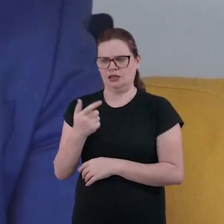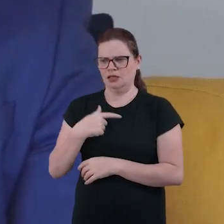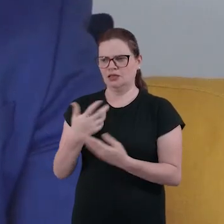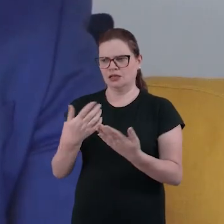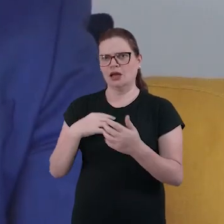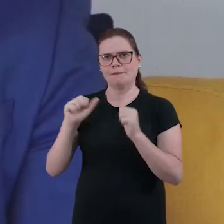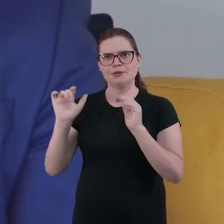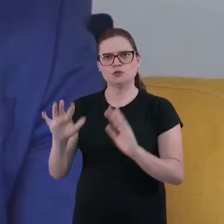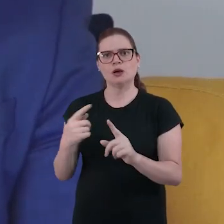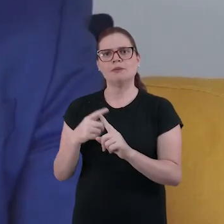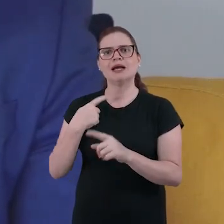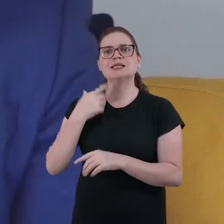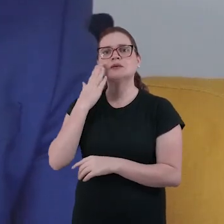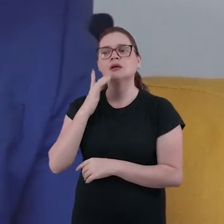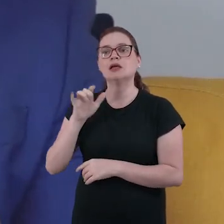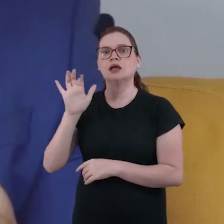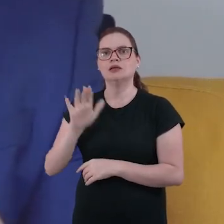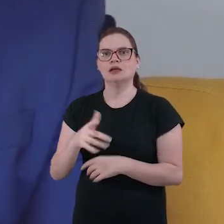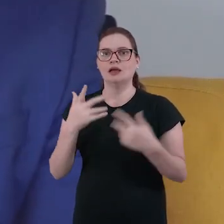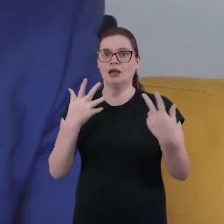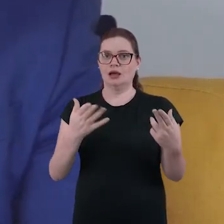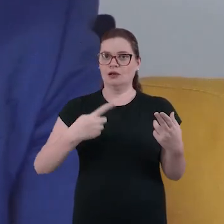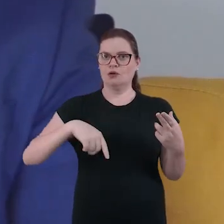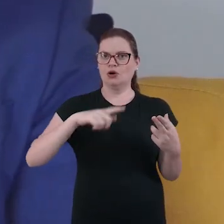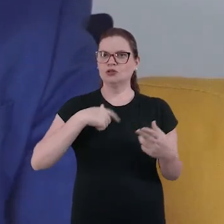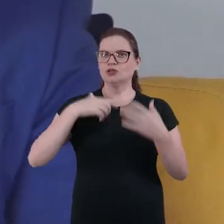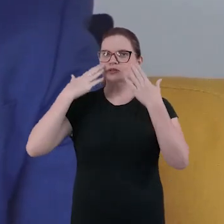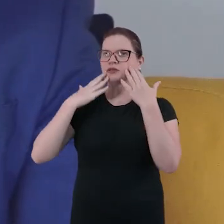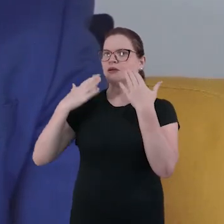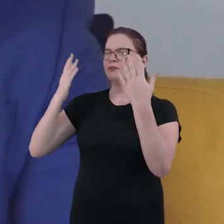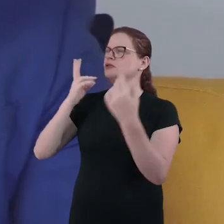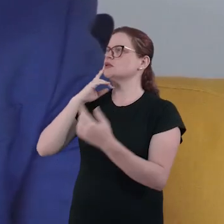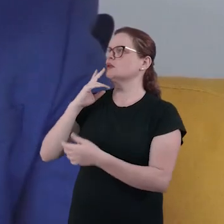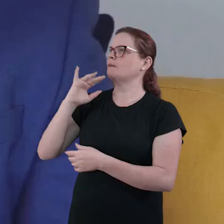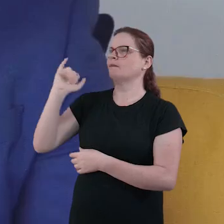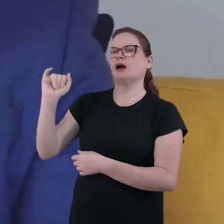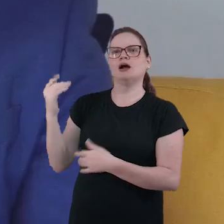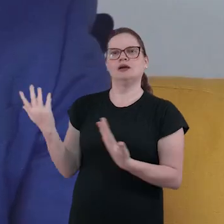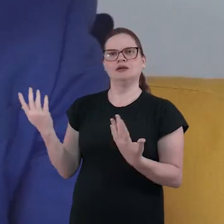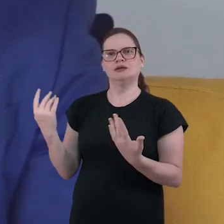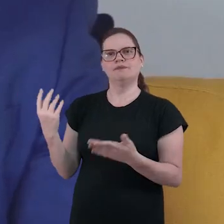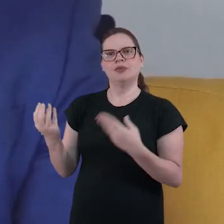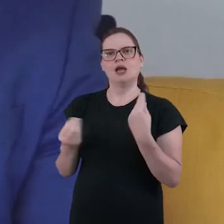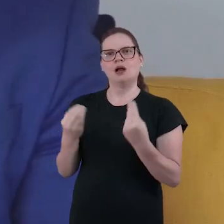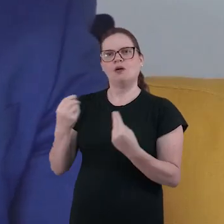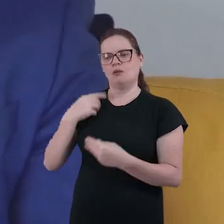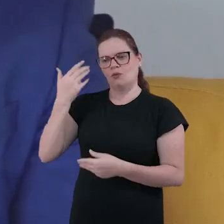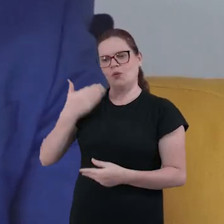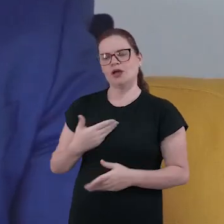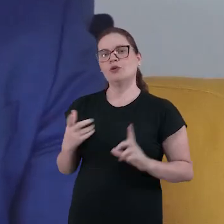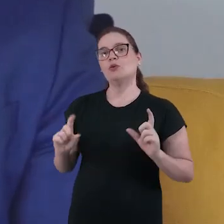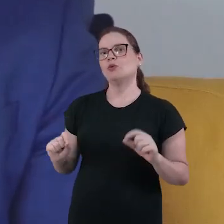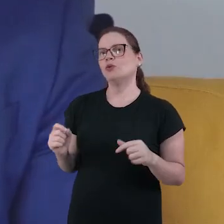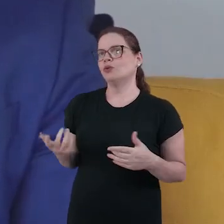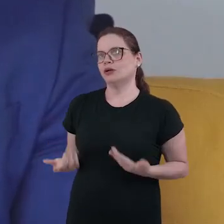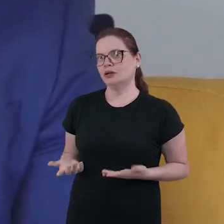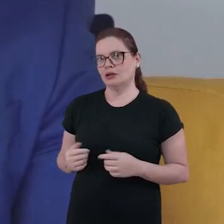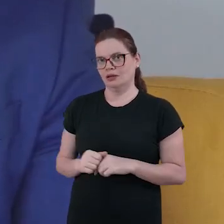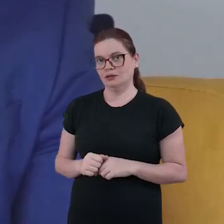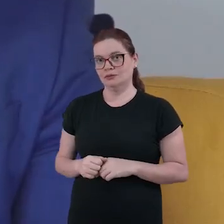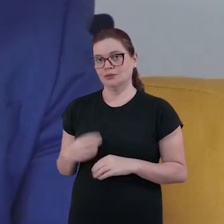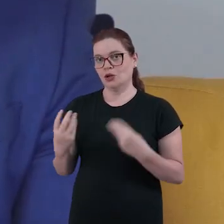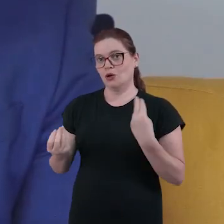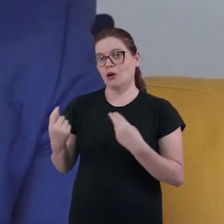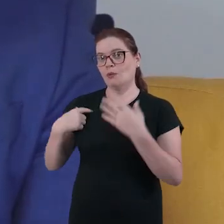diante desta bênção, diante daquilo que Deus tem reservado para nós? Por que estamos nos apresentando a Ele? É uma pergunta interessante.